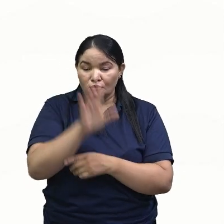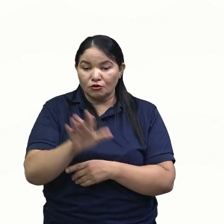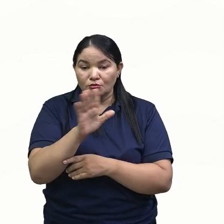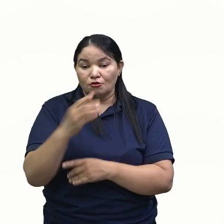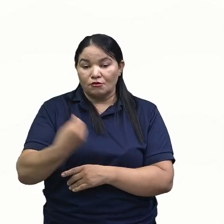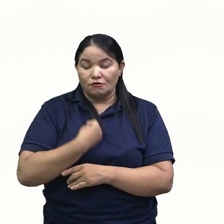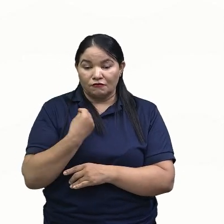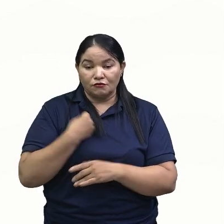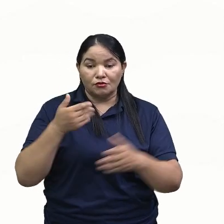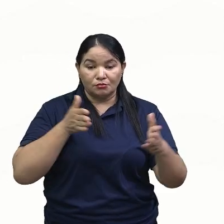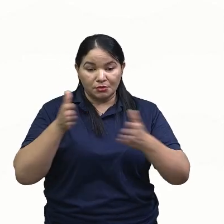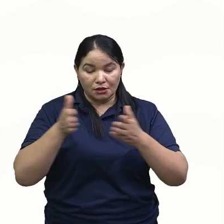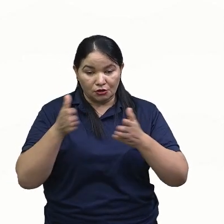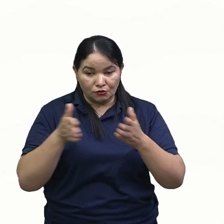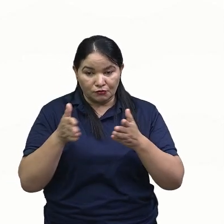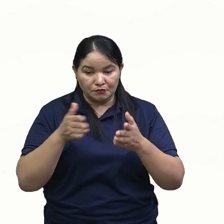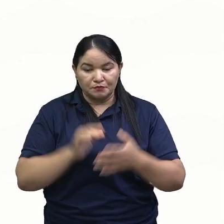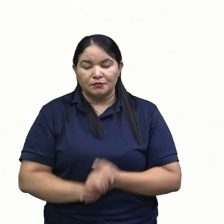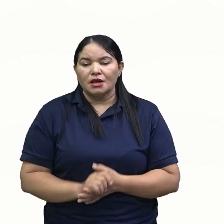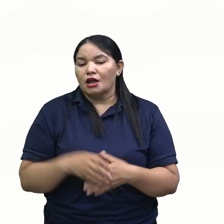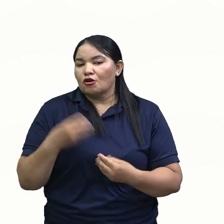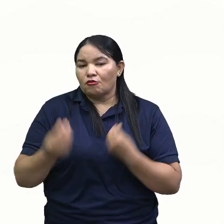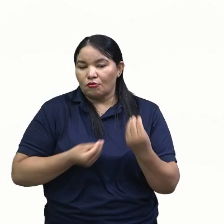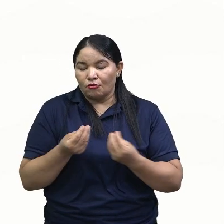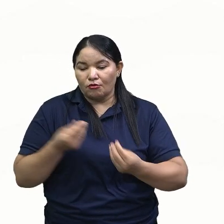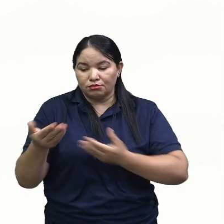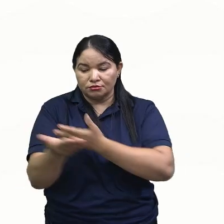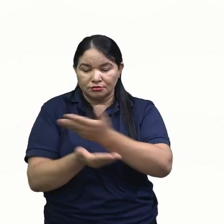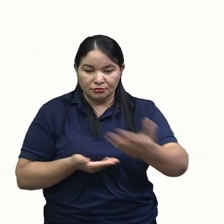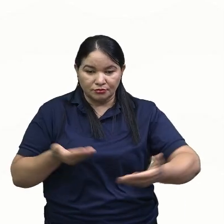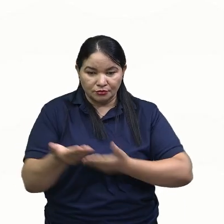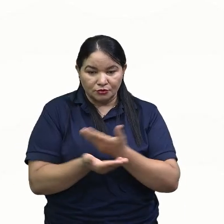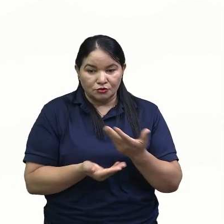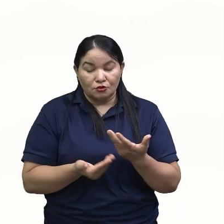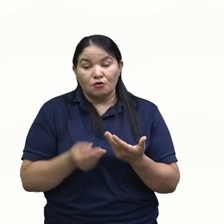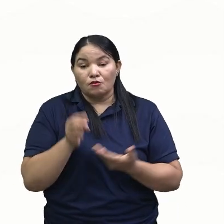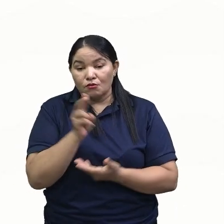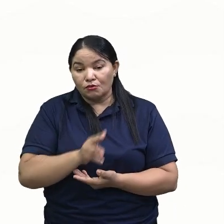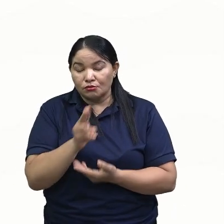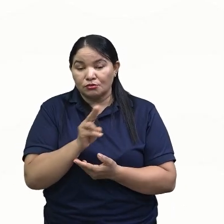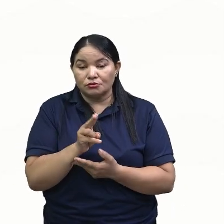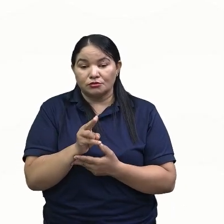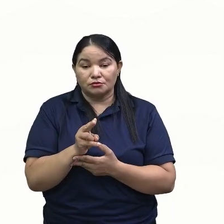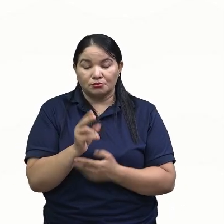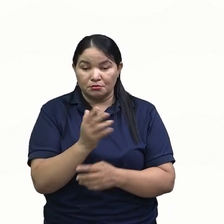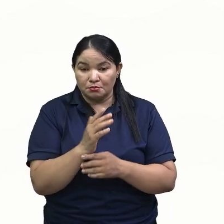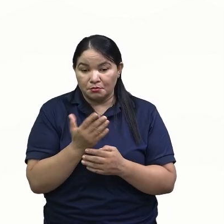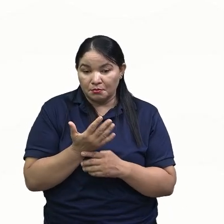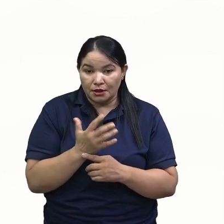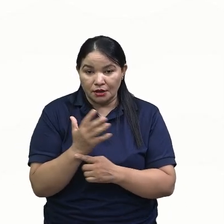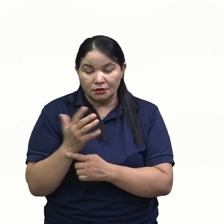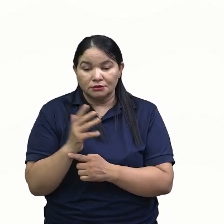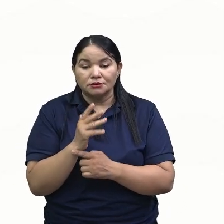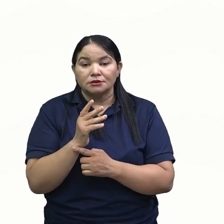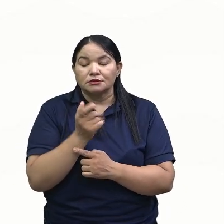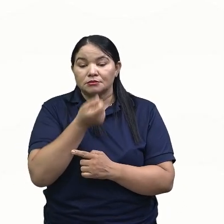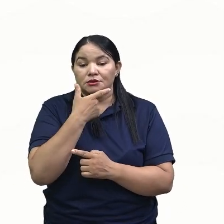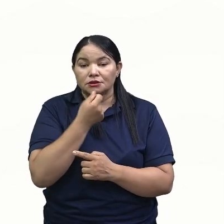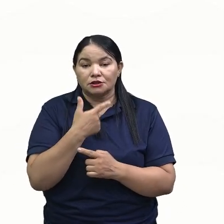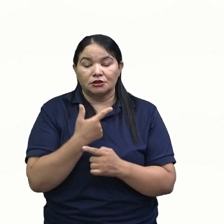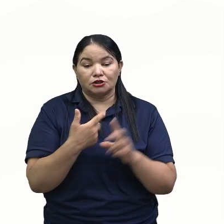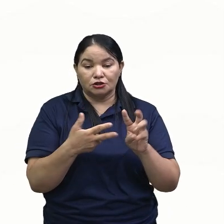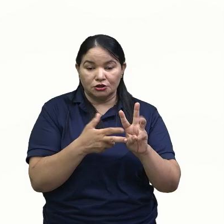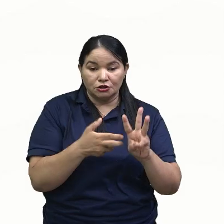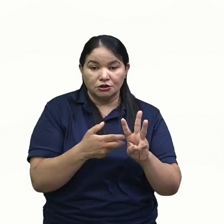conviveram nesse período. E como que se deu essa troca? Através do uso de plantas medicinais indígenas, instrumentos